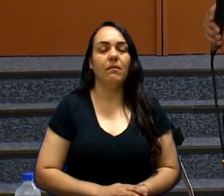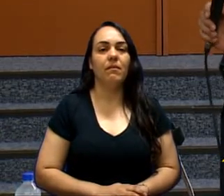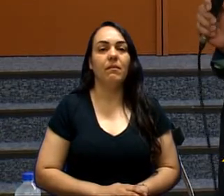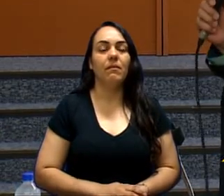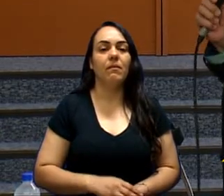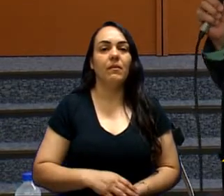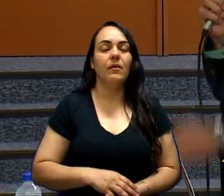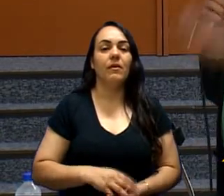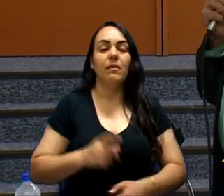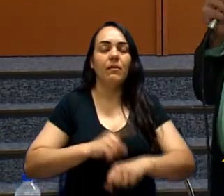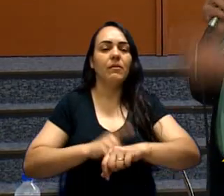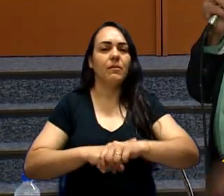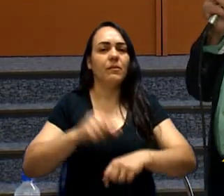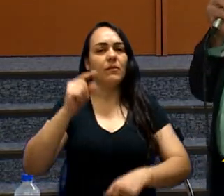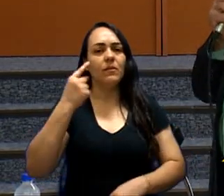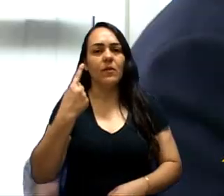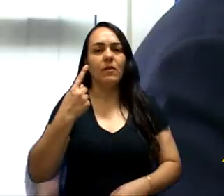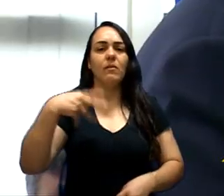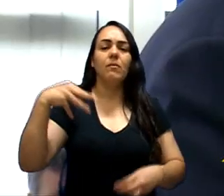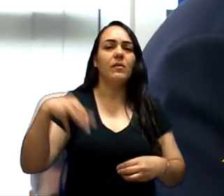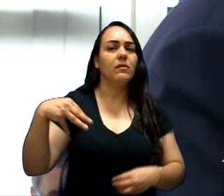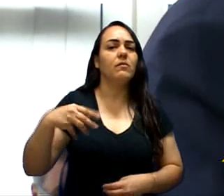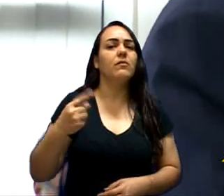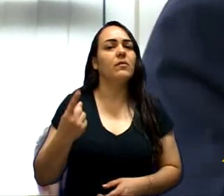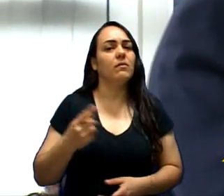Reserva o nosso tempo, por gentileza. Só um minutinho, tá, já.